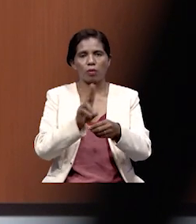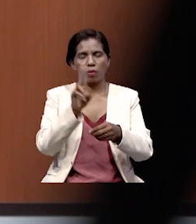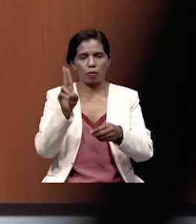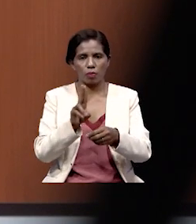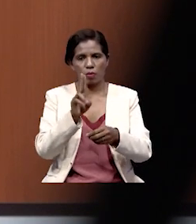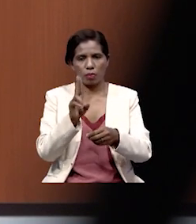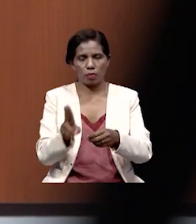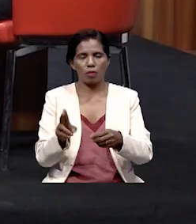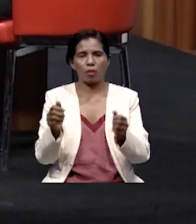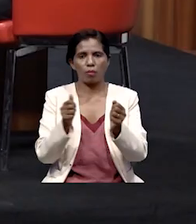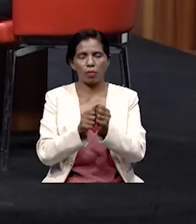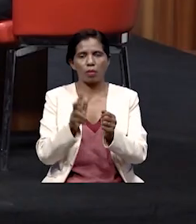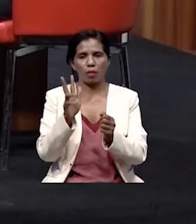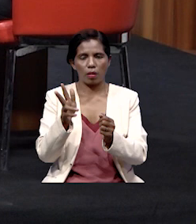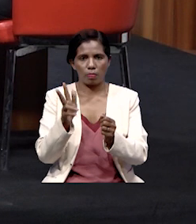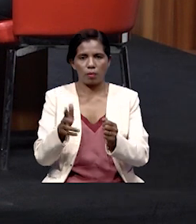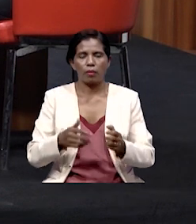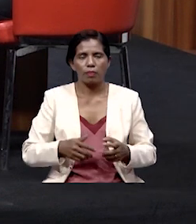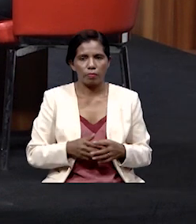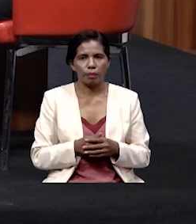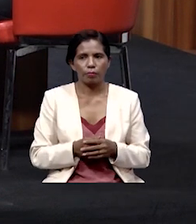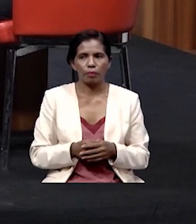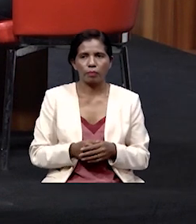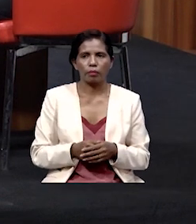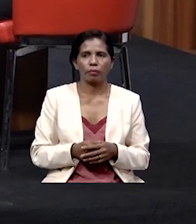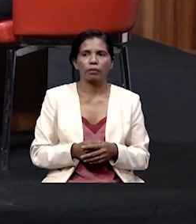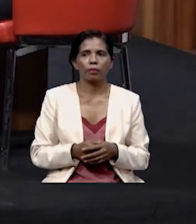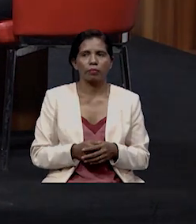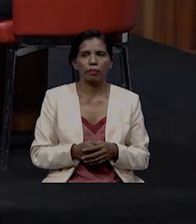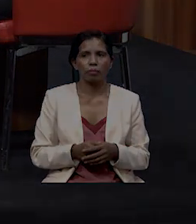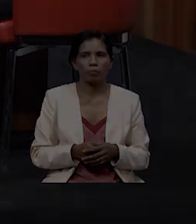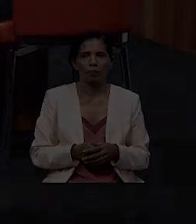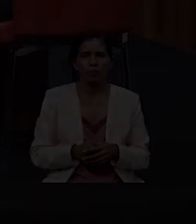quase rihun tolu nulu. Fátima Pereira, Eliu Gaio, GMN.